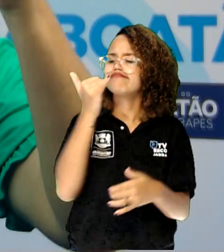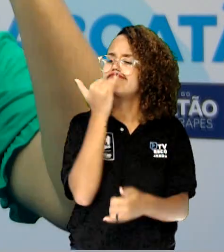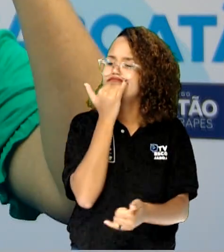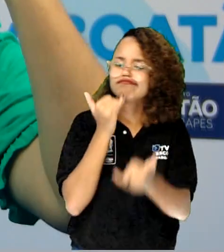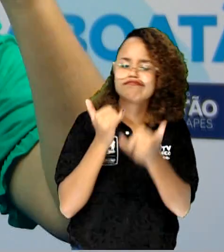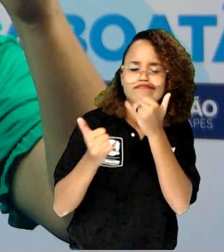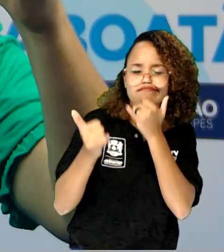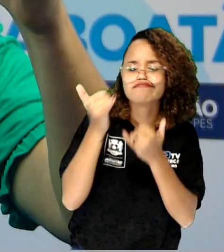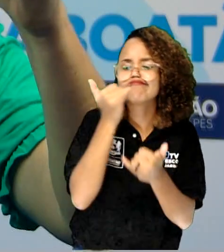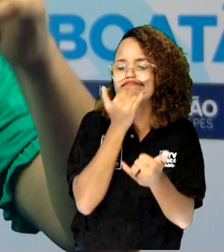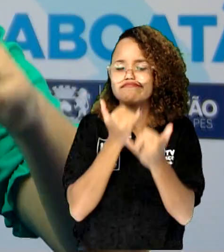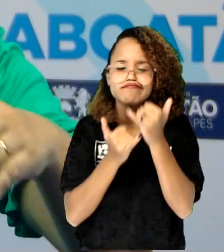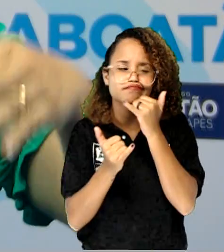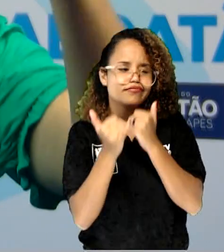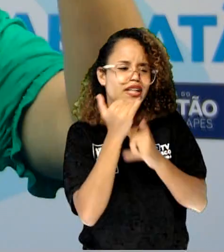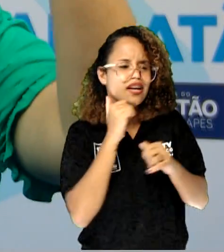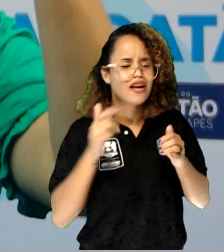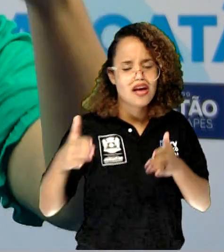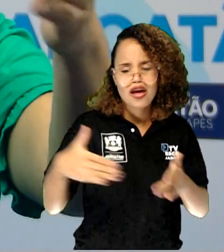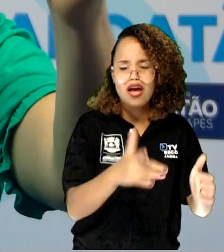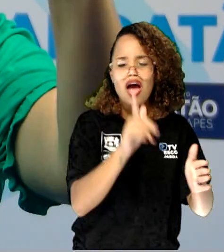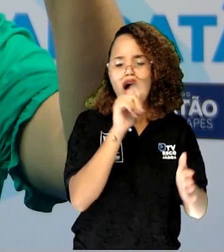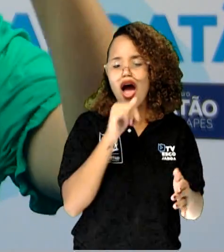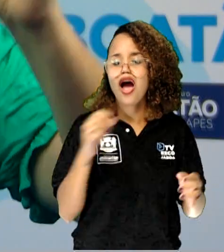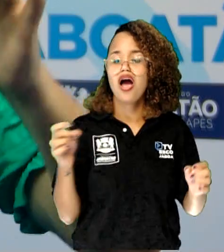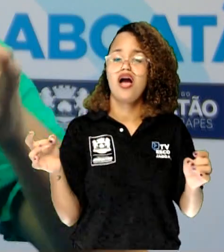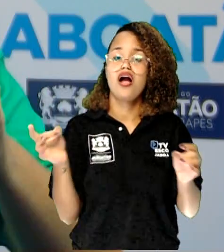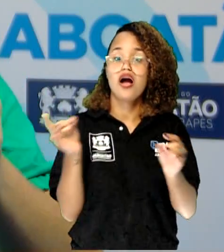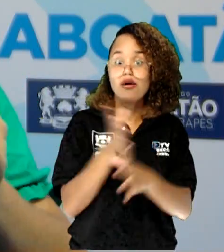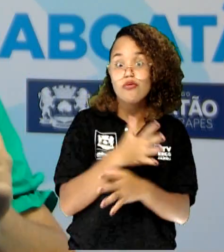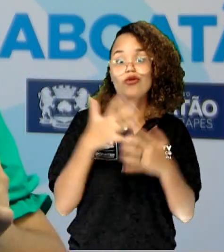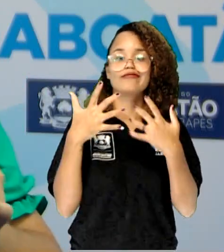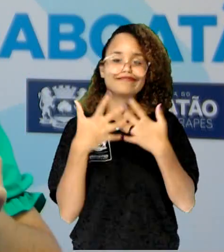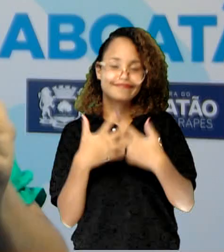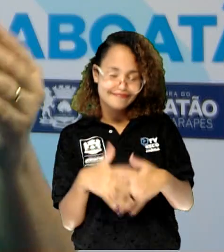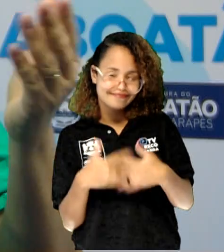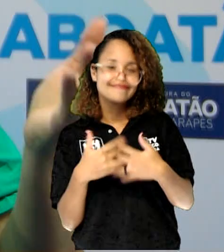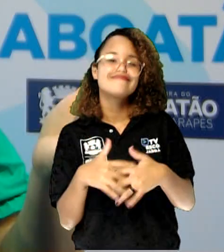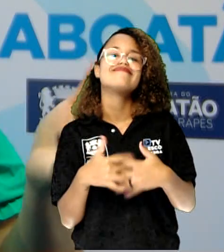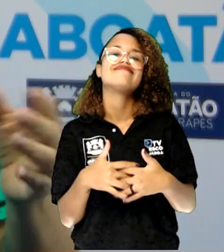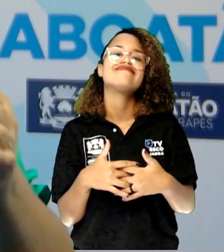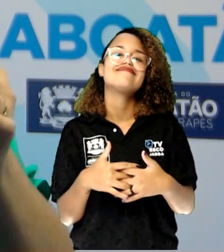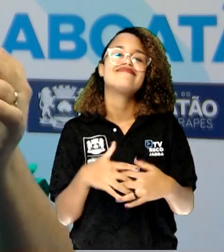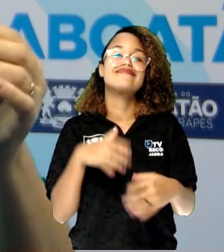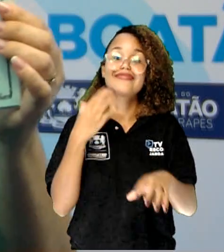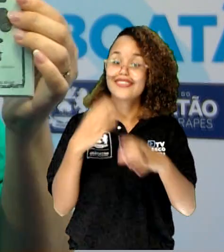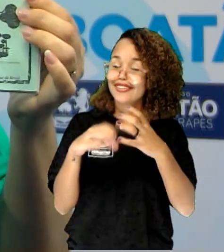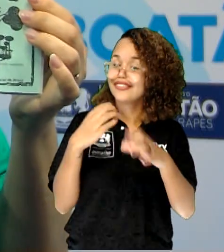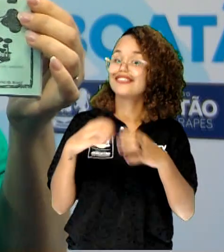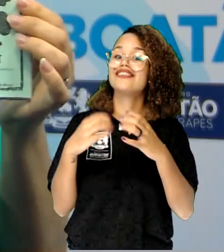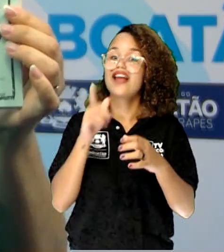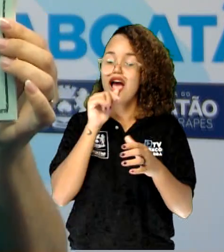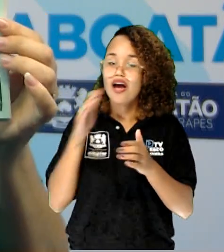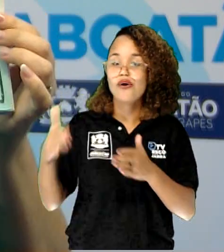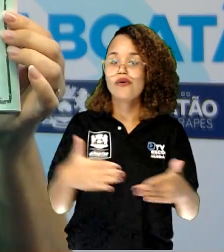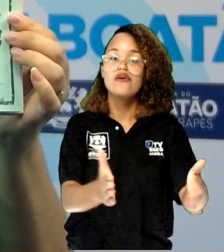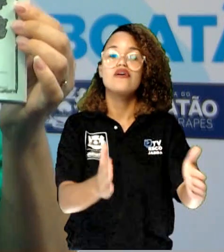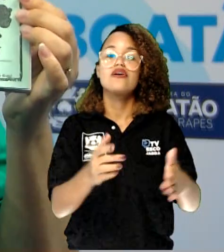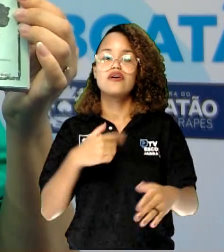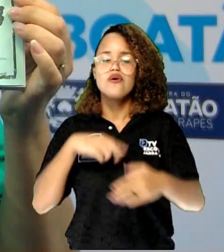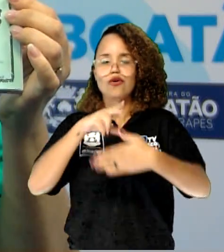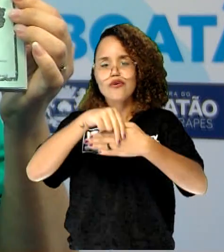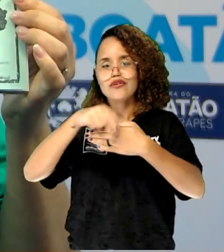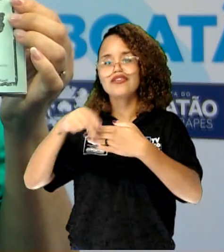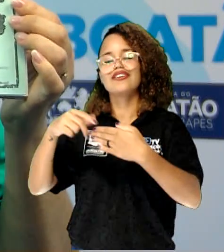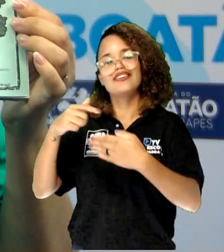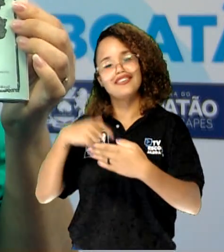desculpas e ali naquela lagoa acabou-se a confusão. Cantoria na Lagoa, um cordel que eu,